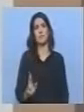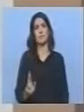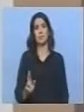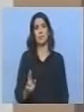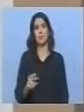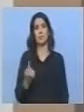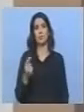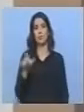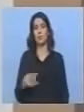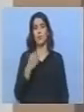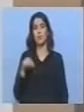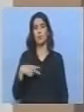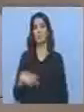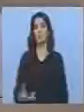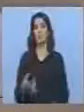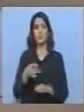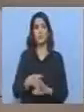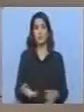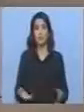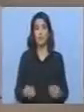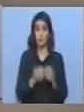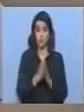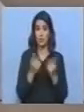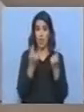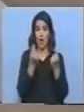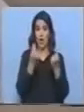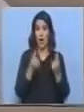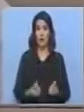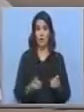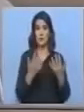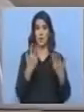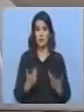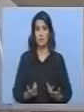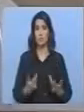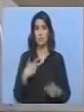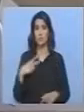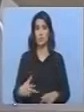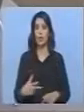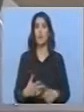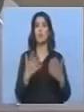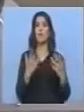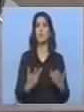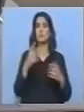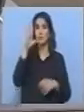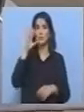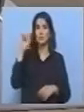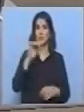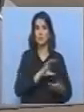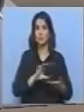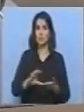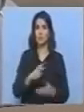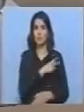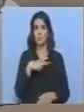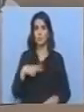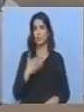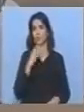por aluno em Portugal. E todos estes orçamentos de que estávamos a falar, não é? A dotação do orçamento de Estado para as universidades portuguesas não